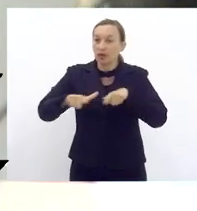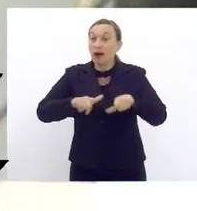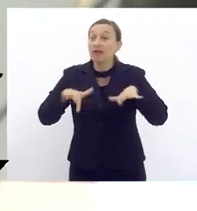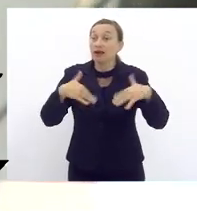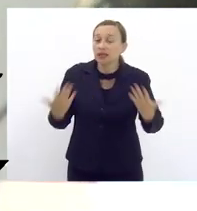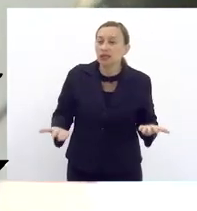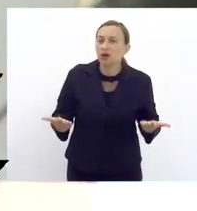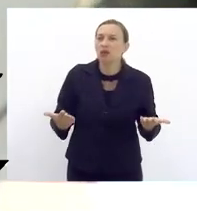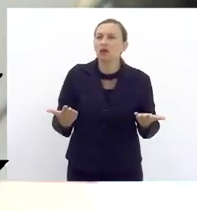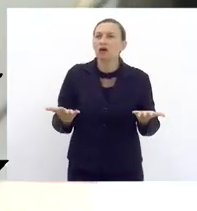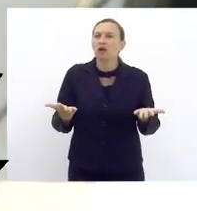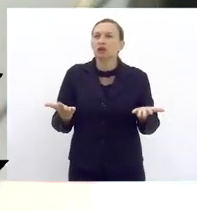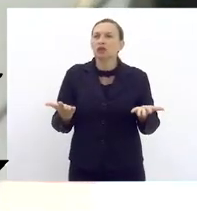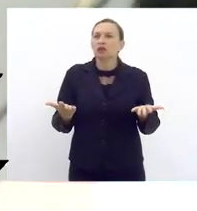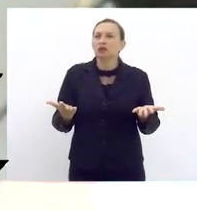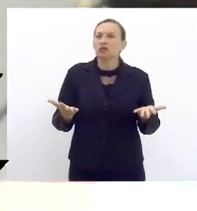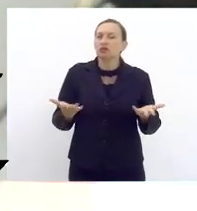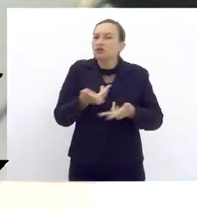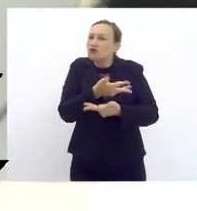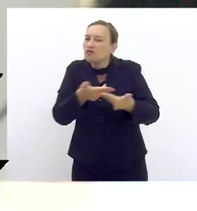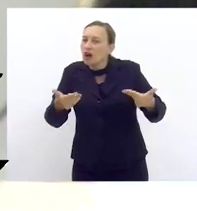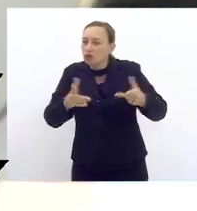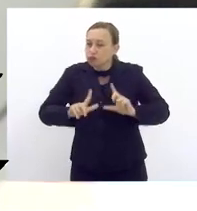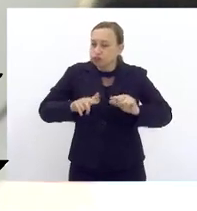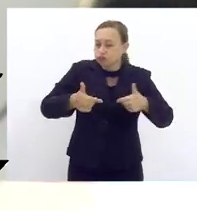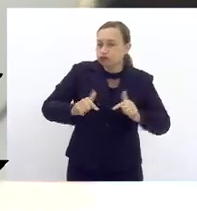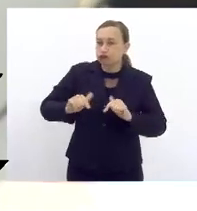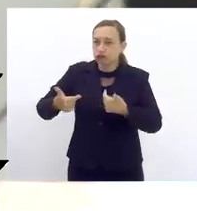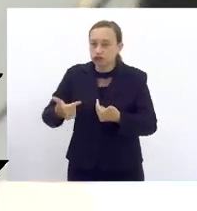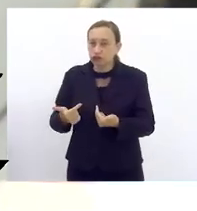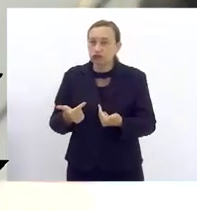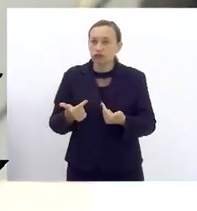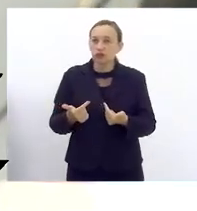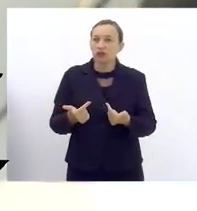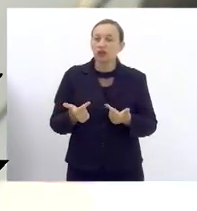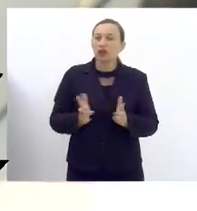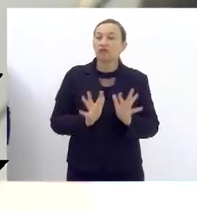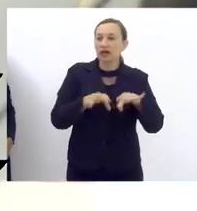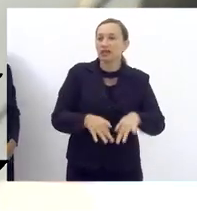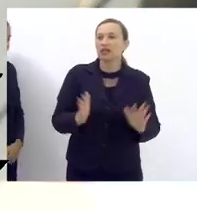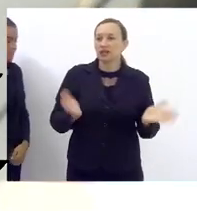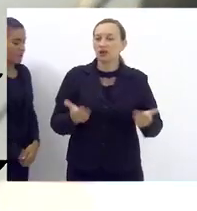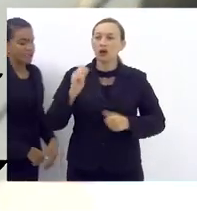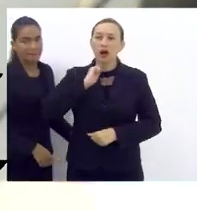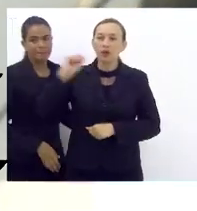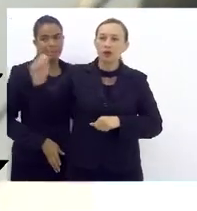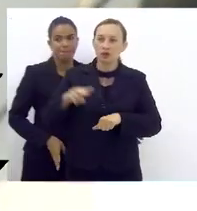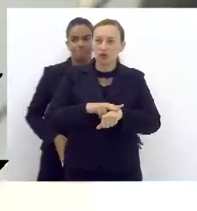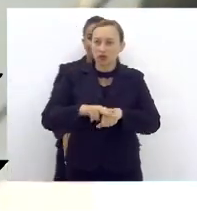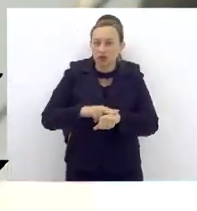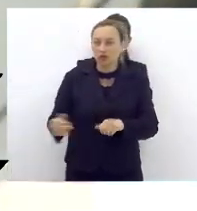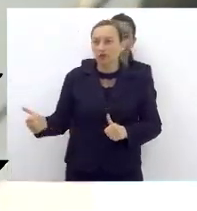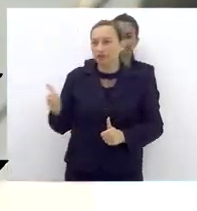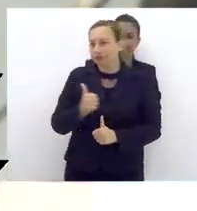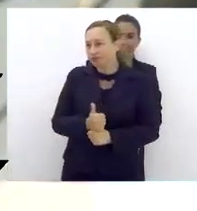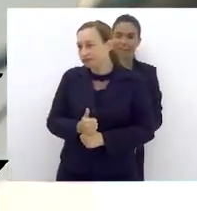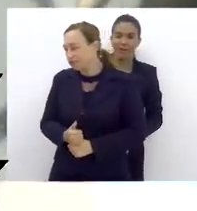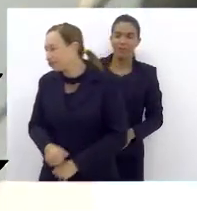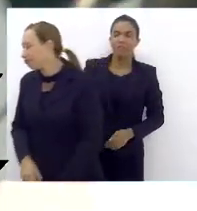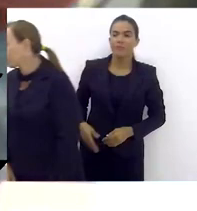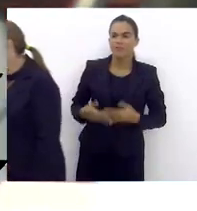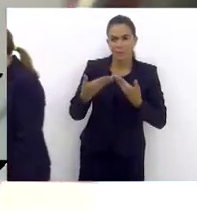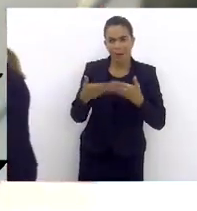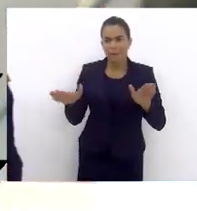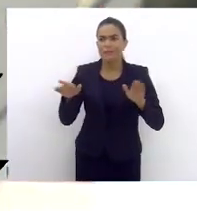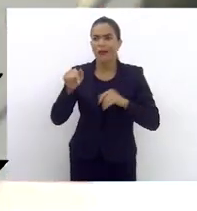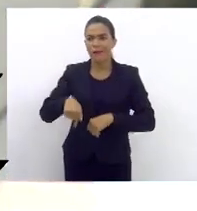então a gente tá aí com a série de ações fechando agora o Abril Verde fizemos a abertura aqui